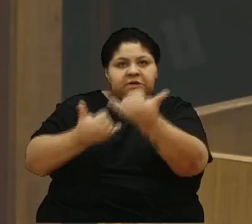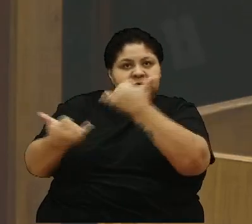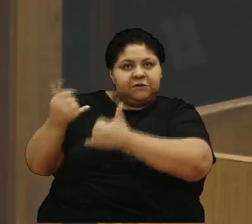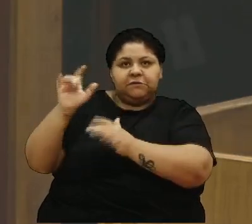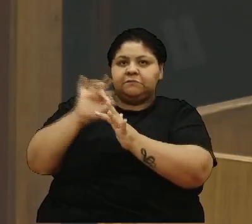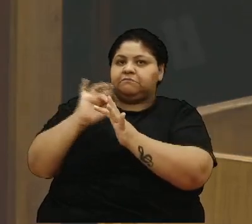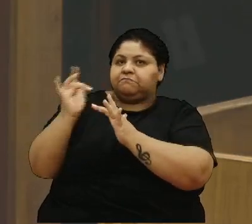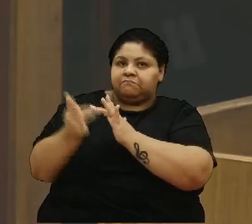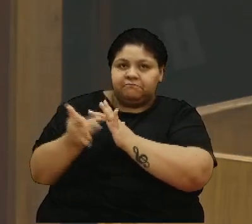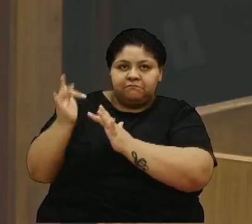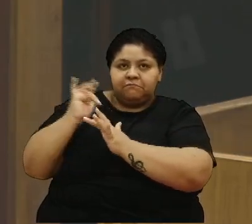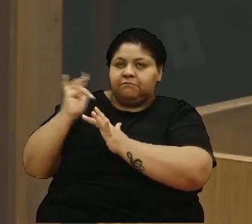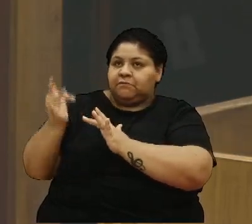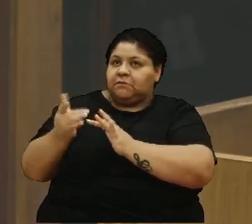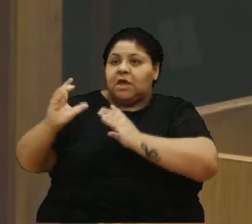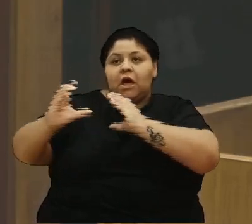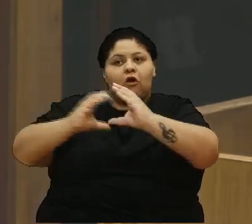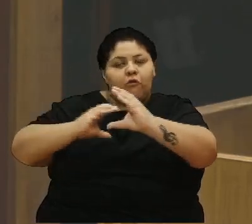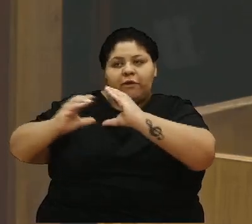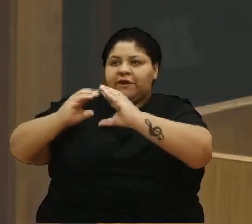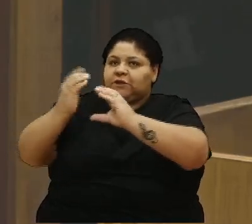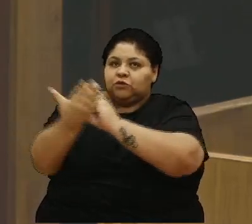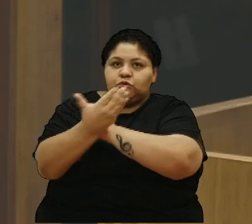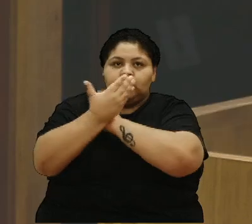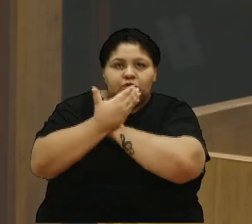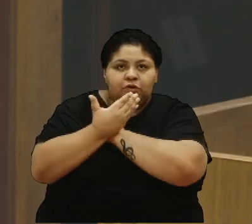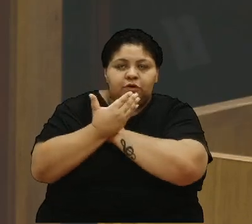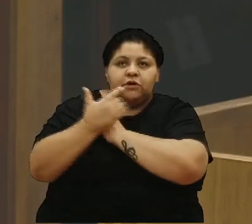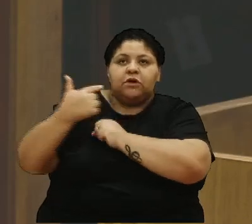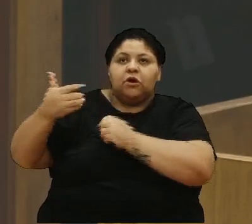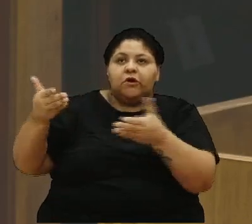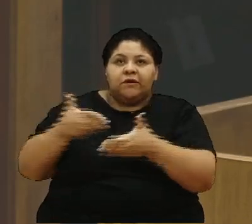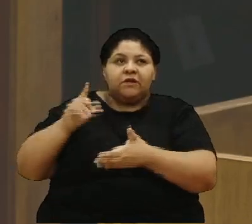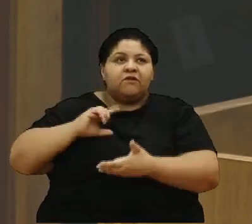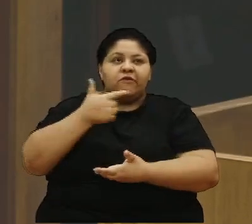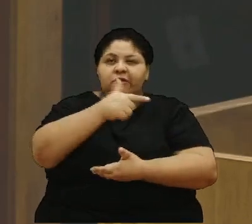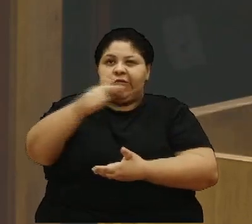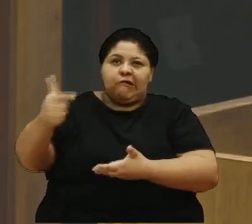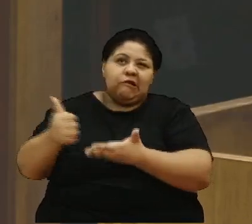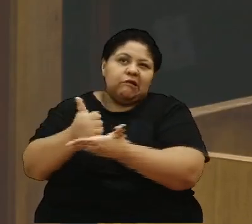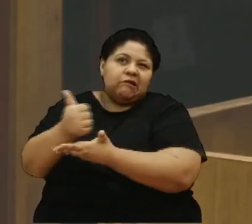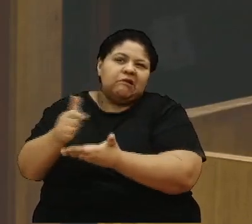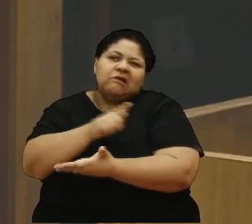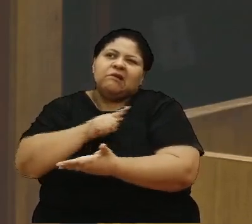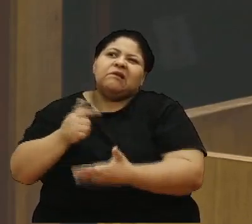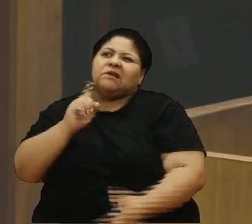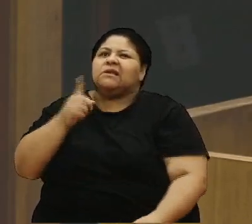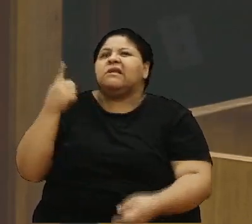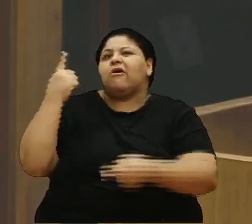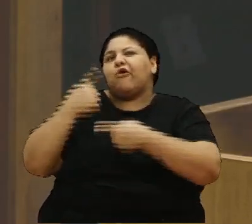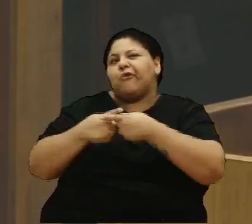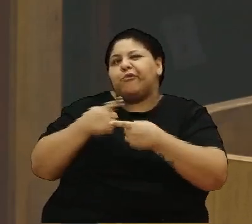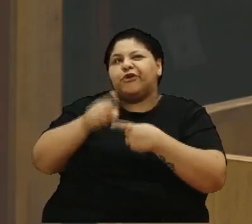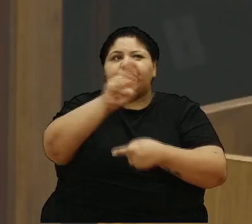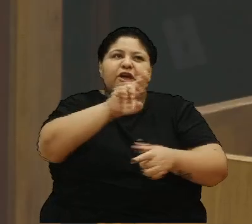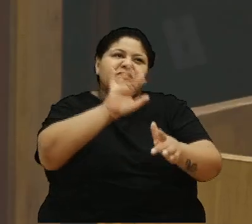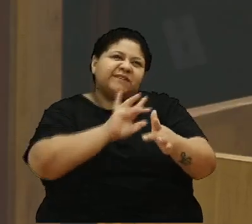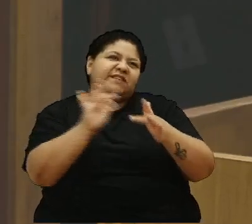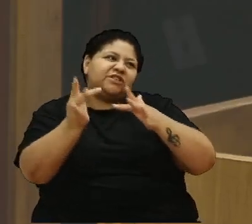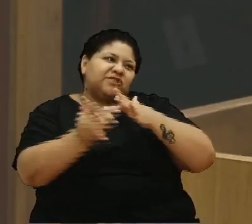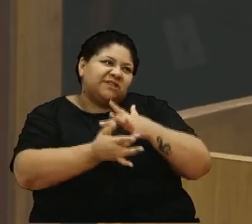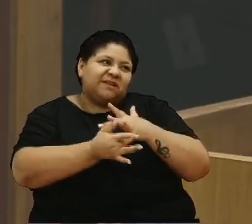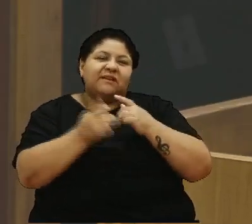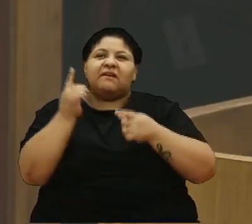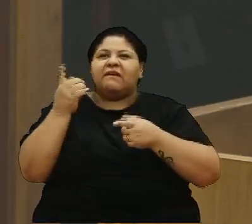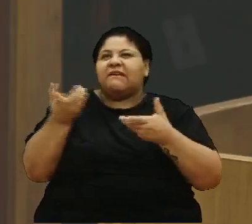as redes sociais e a comunicação nos ajudam. Eu já até eventualmente ouço a base do governo, alguém dizendo, não, porque o fulano usa as redes sociais,